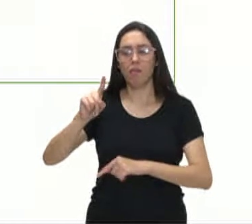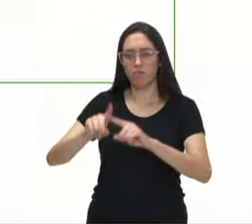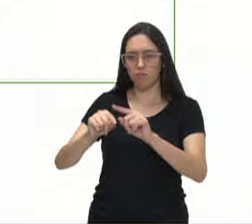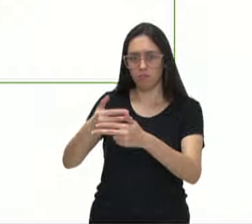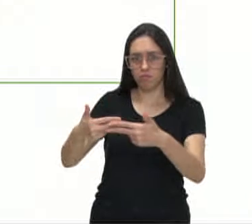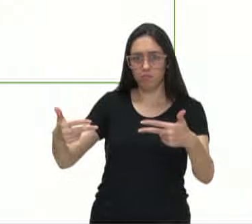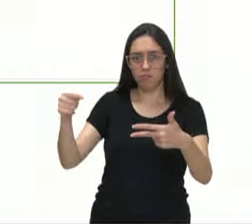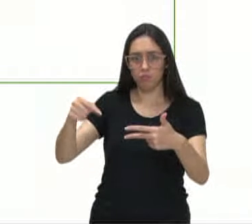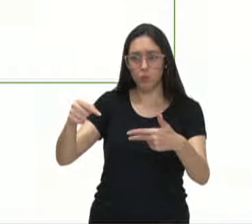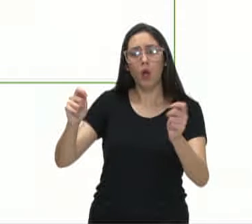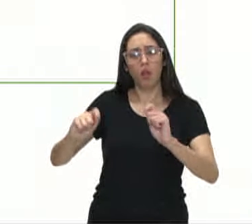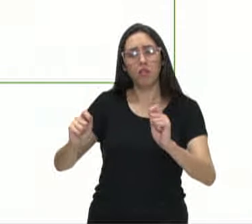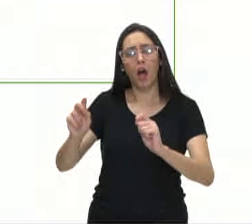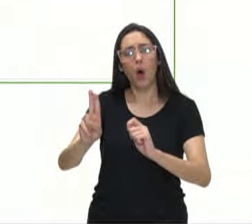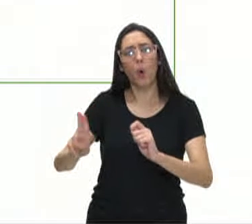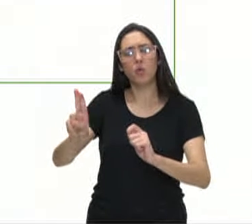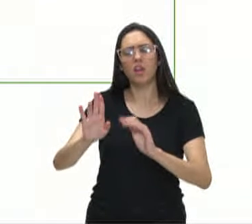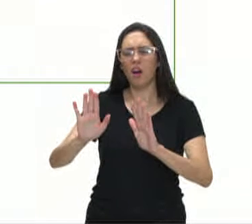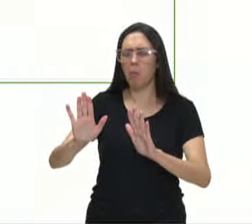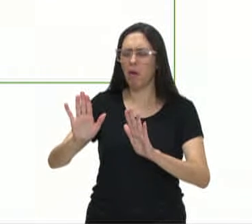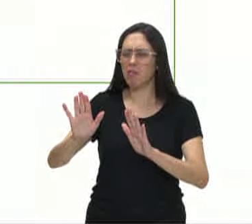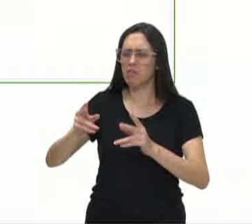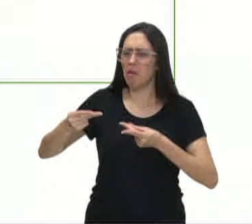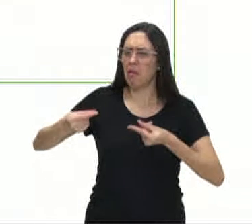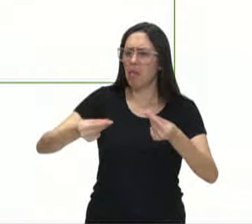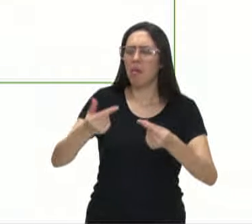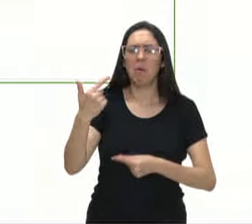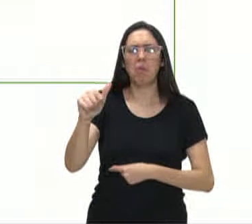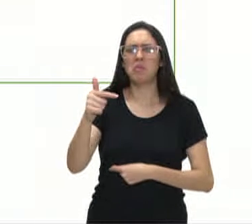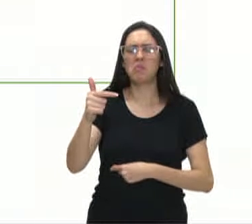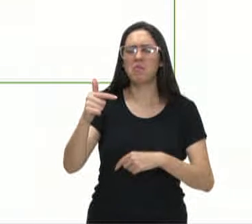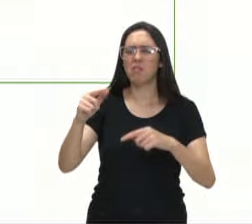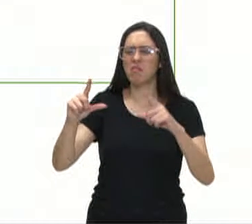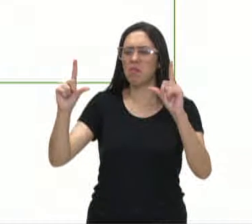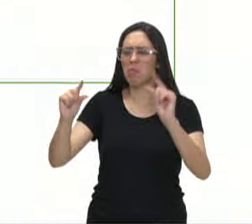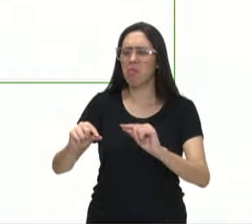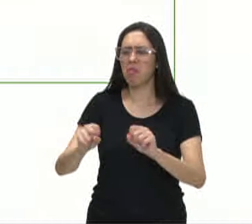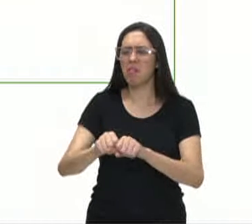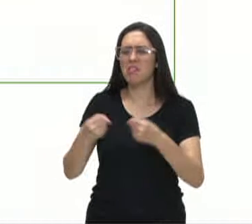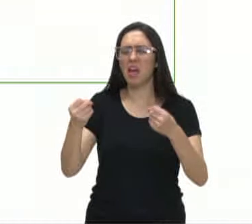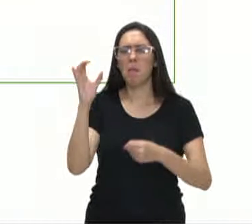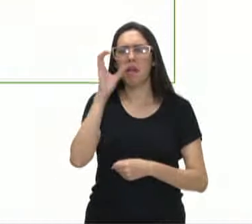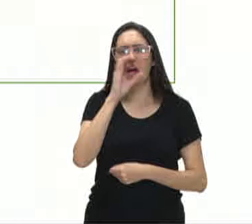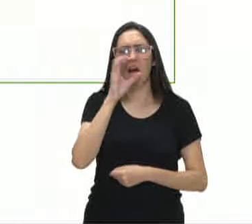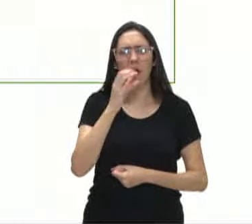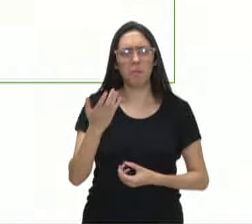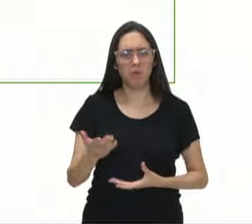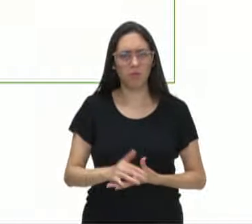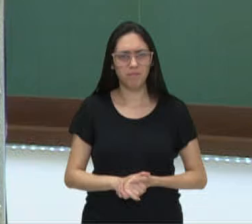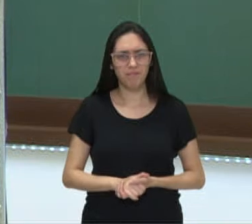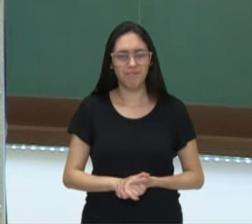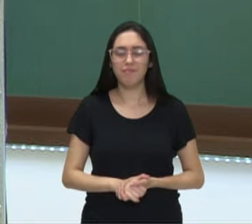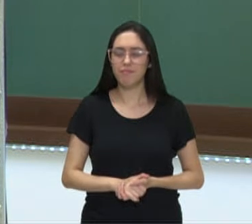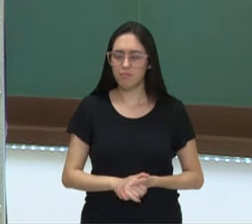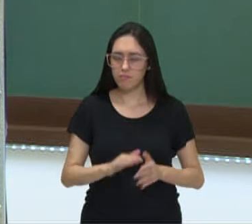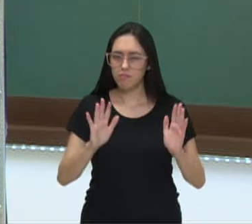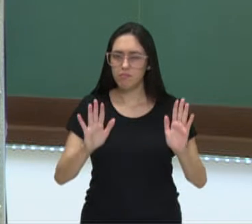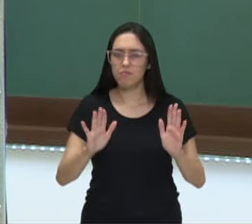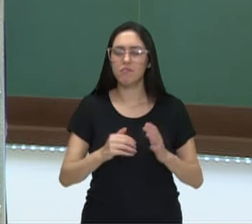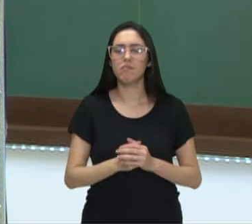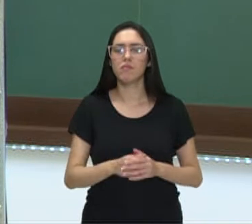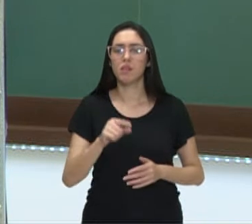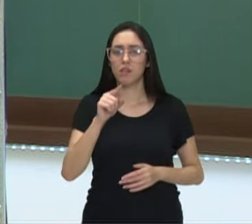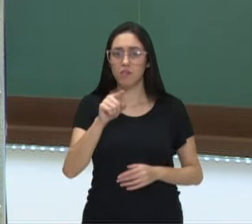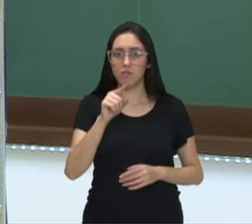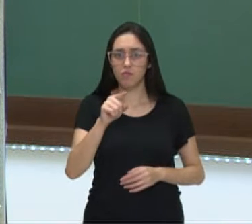perfeitamente funcionais e úteis por meio da alteração da aparência e de pequenas funcionalidades. Então, se você